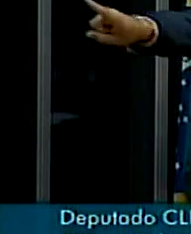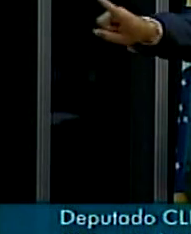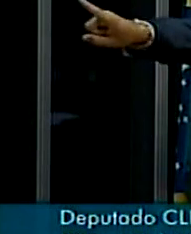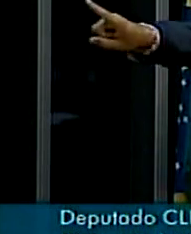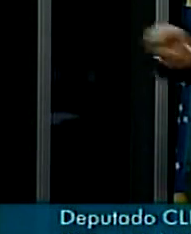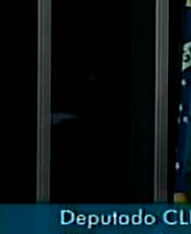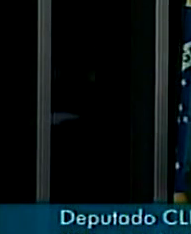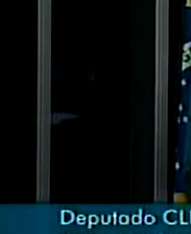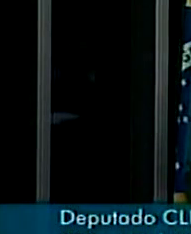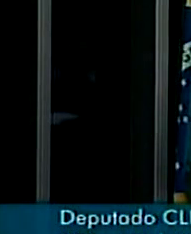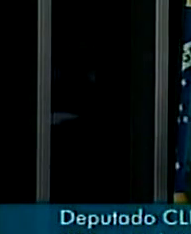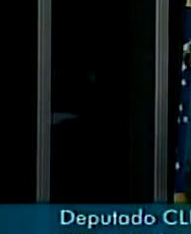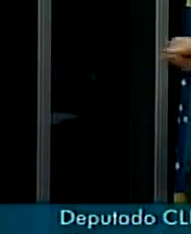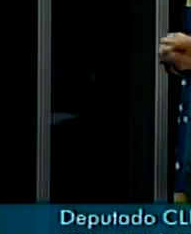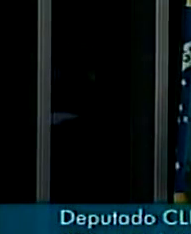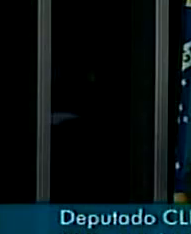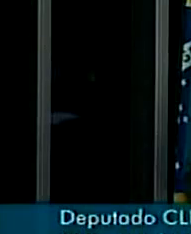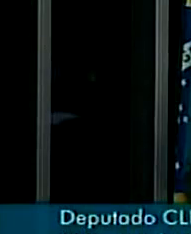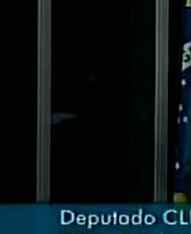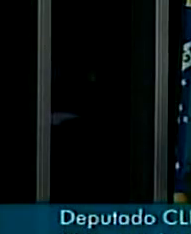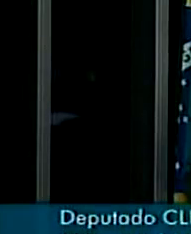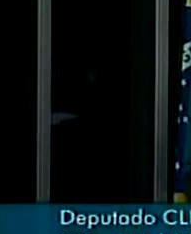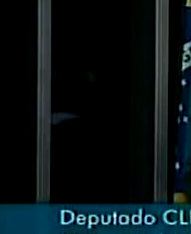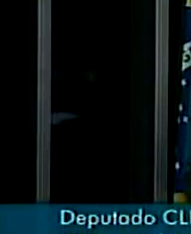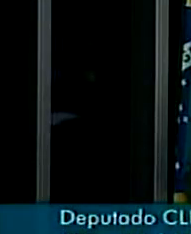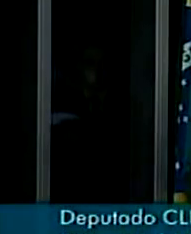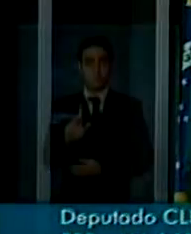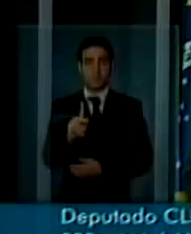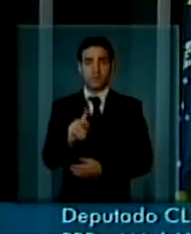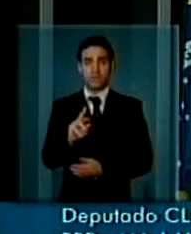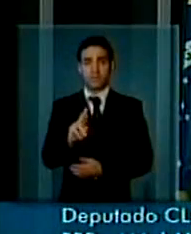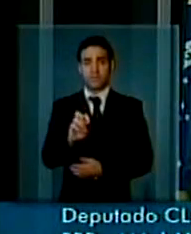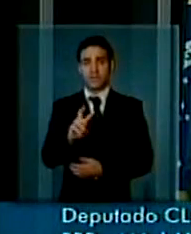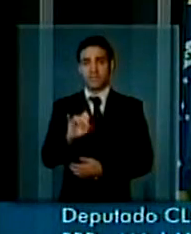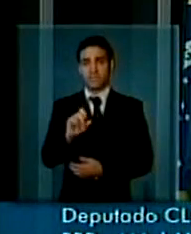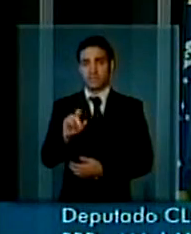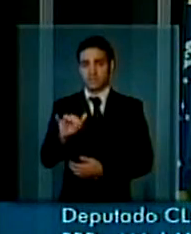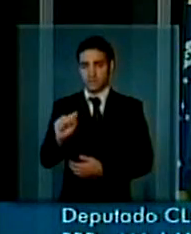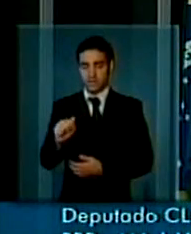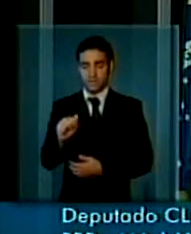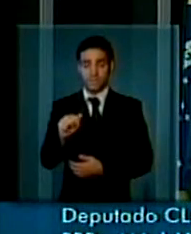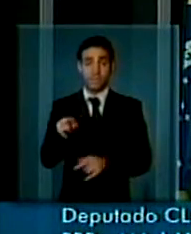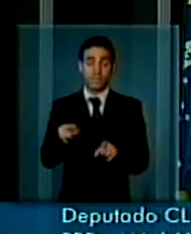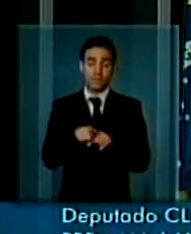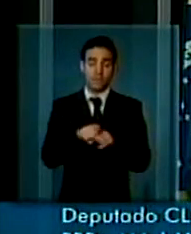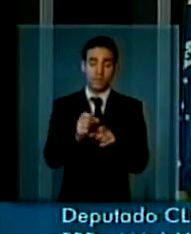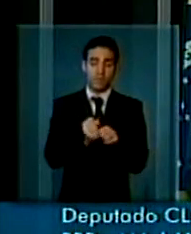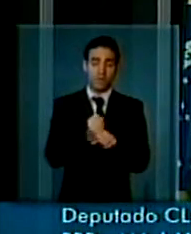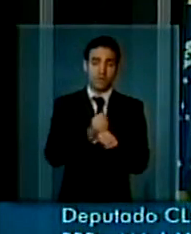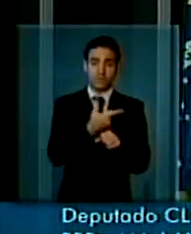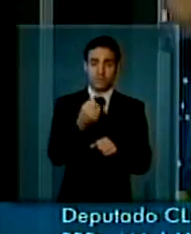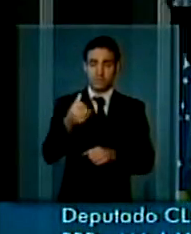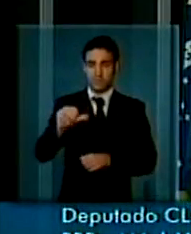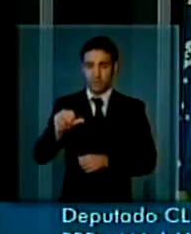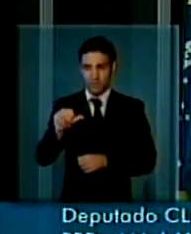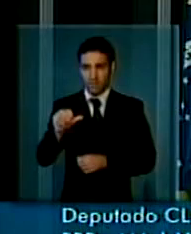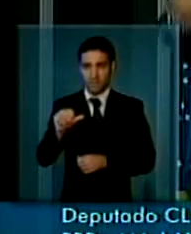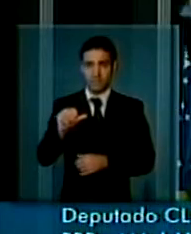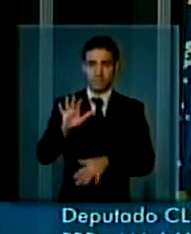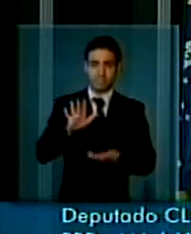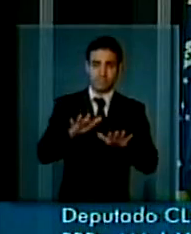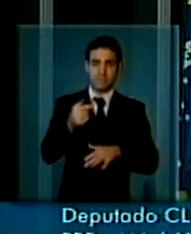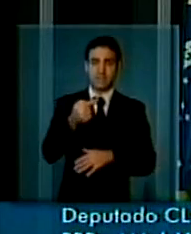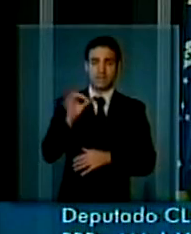índice diferenciado de correção, que todos nós sabemos que em 2009, só em 2009 chegou a 7%, e que ao longo dos anos vem